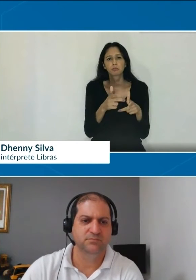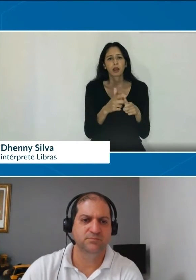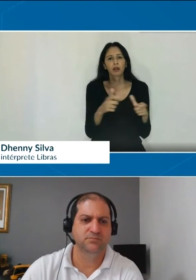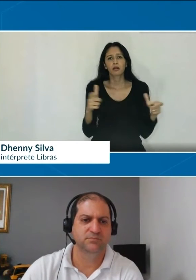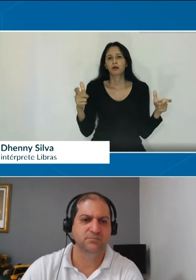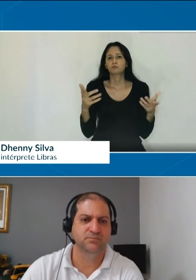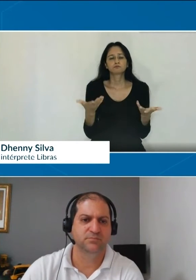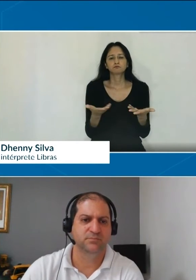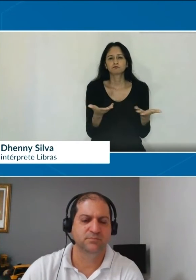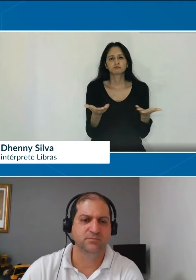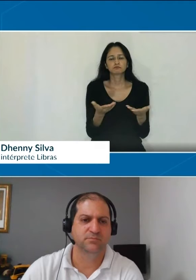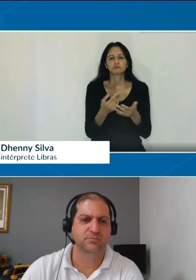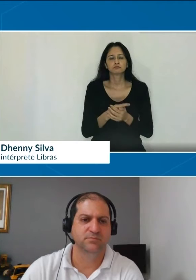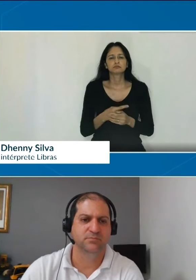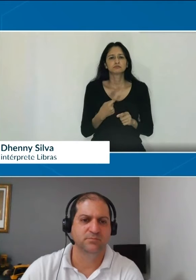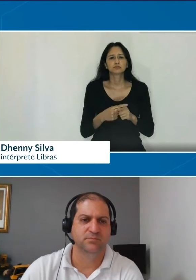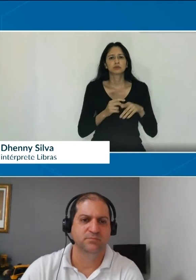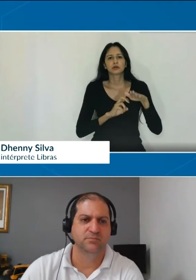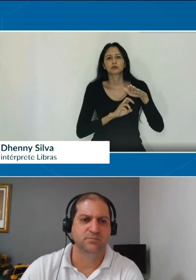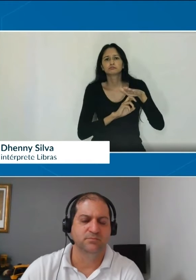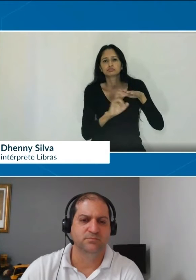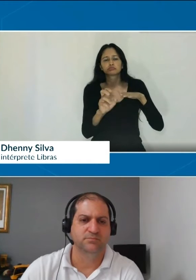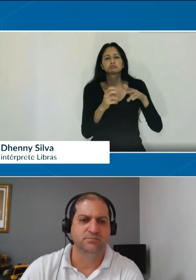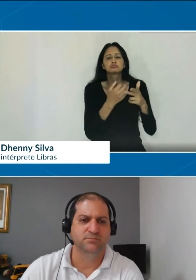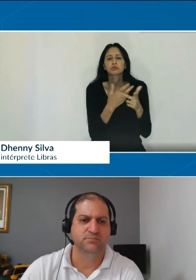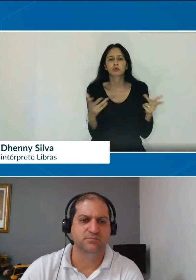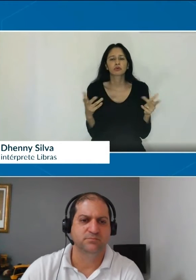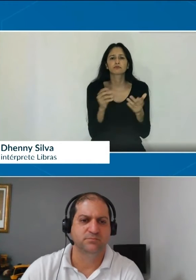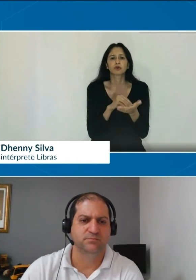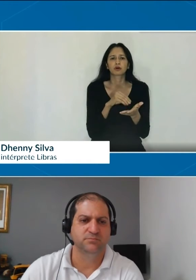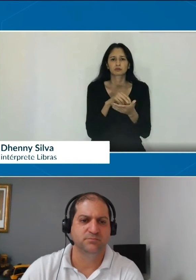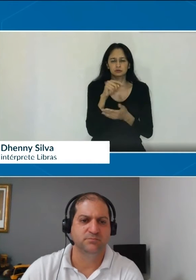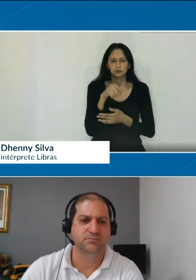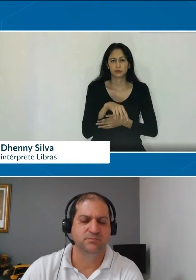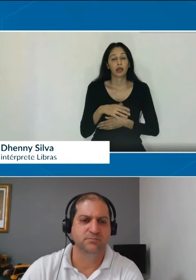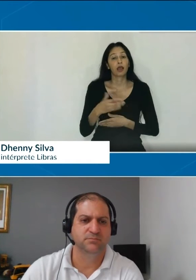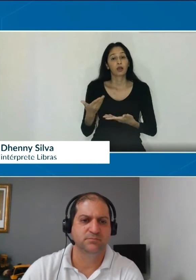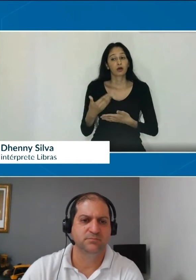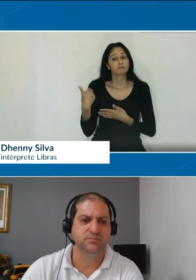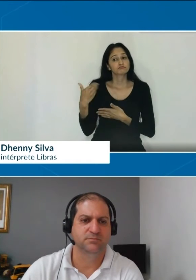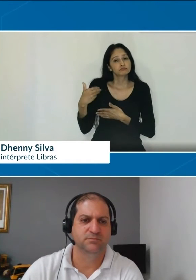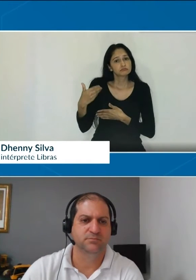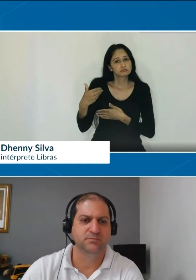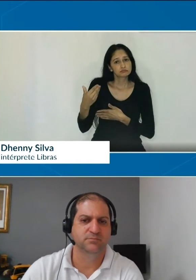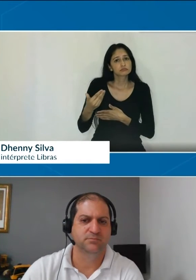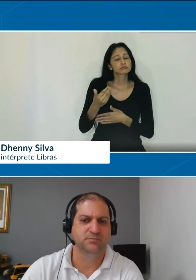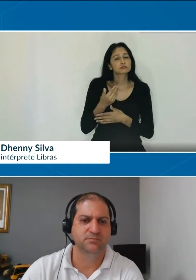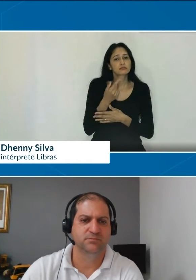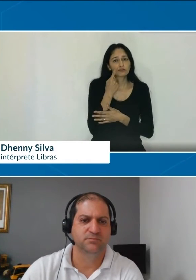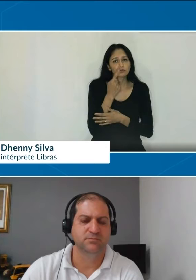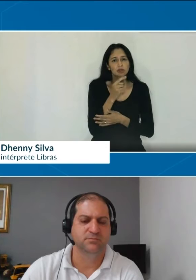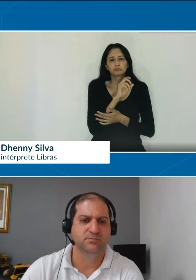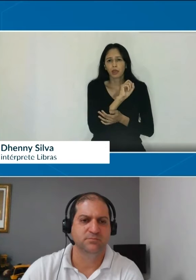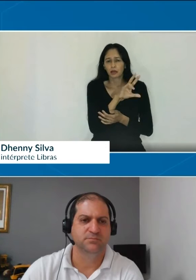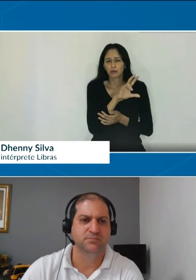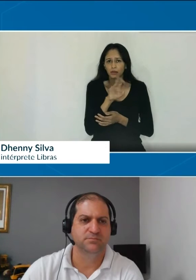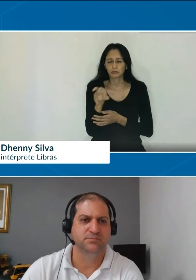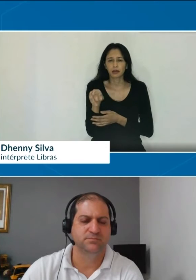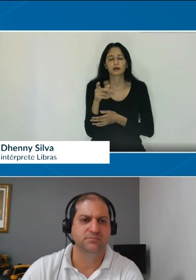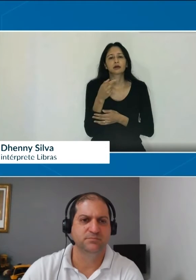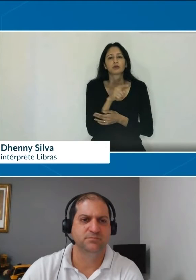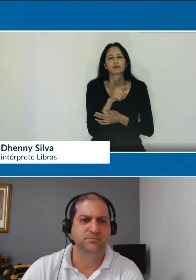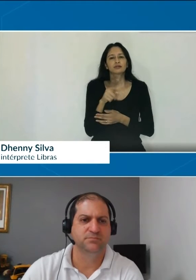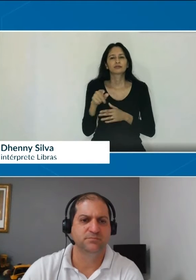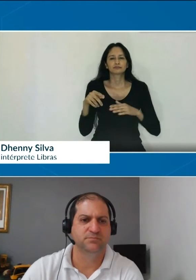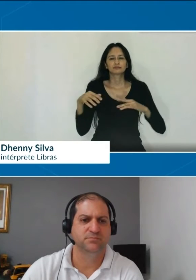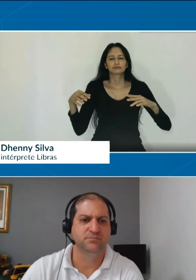de utilizar, né, ou de se investir no transporte ferroviário? Agora, nos últimos anos, que nós ouvimos falar bastante, né, através da ferrovia